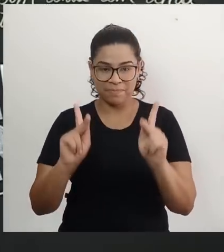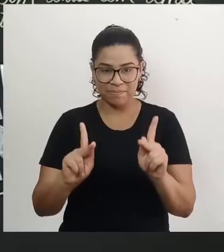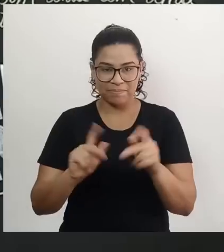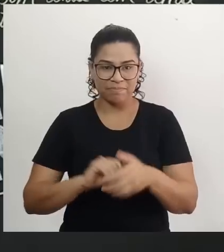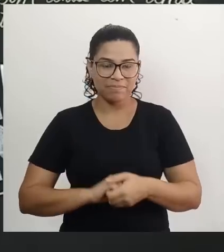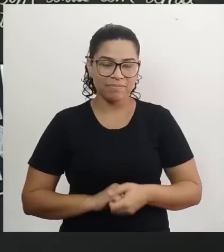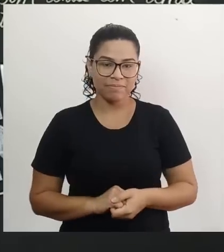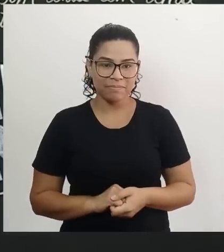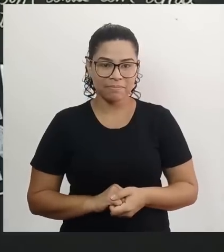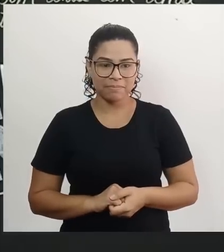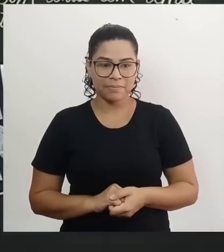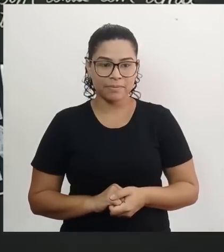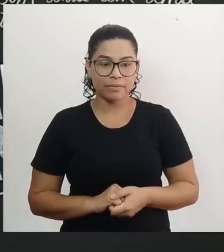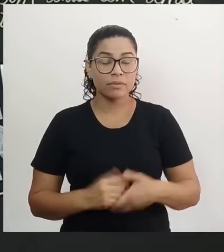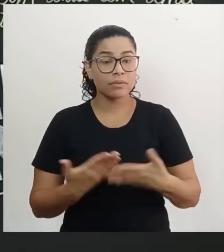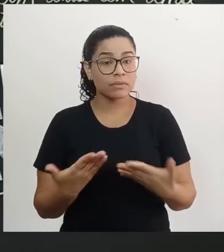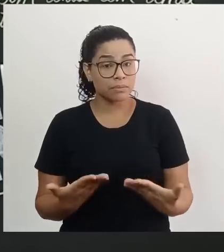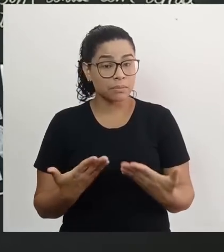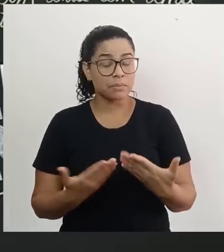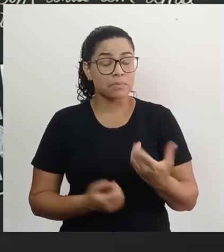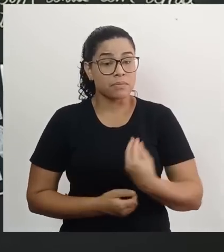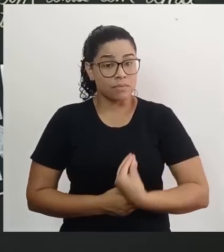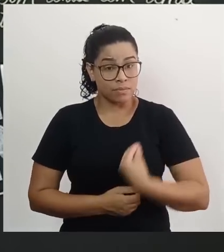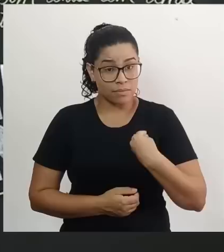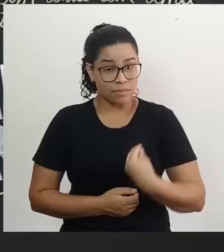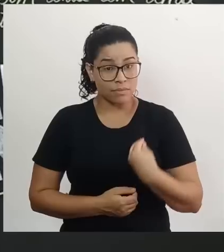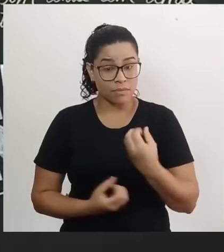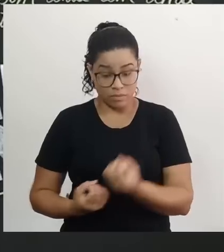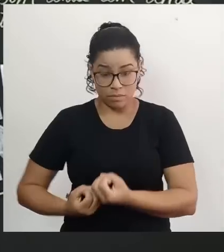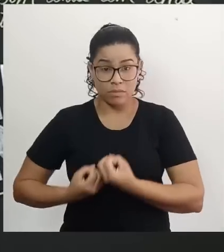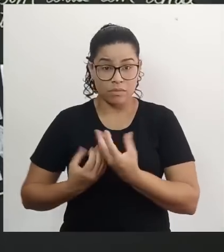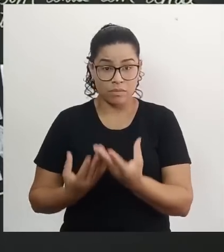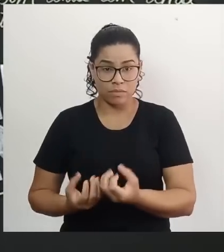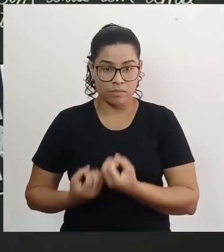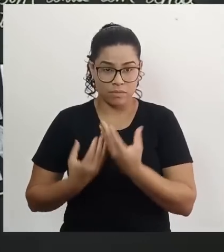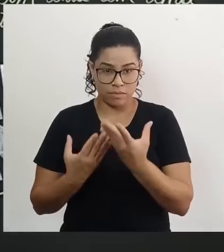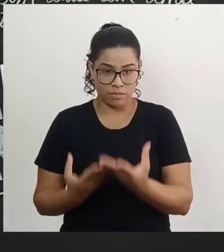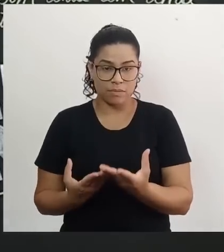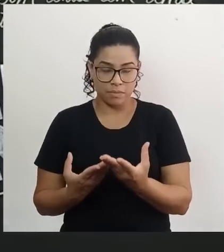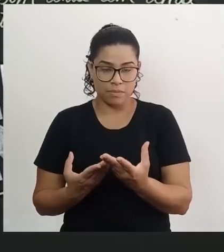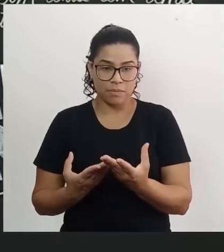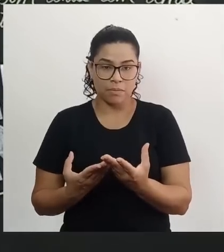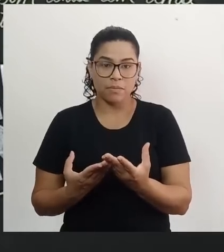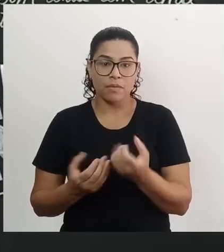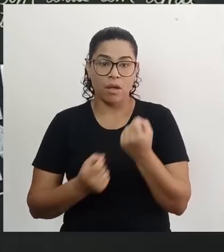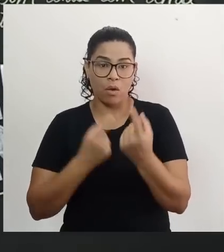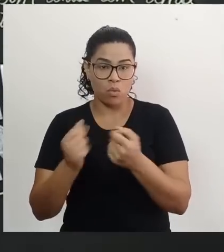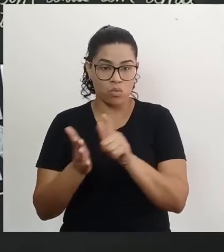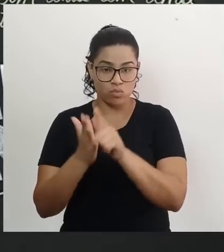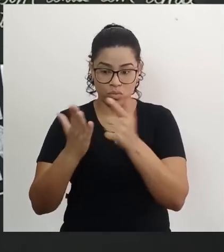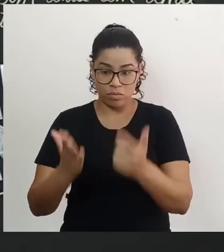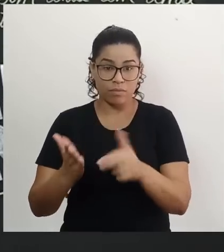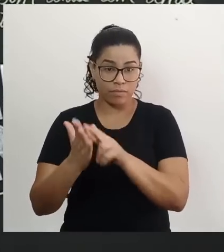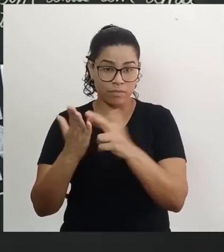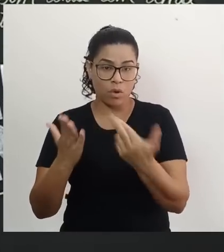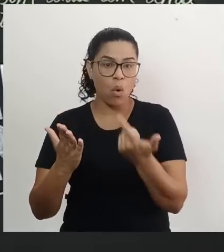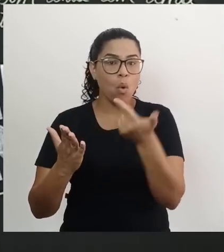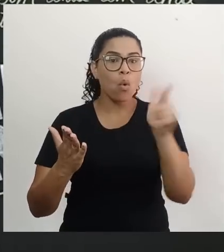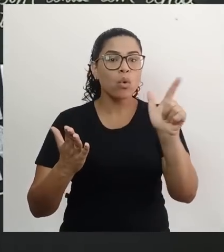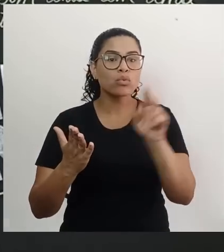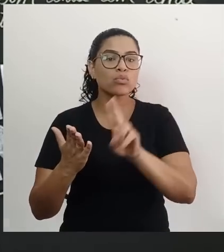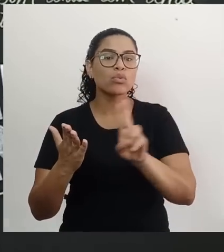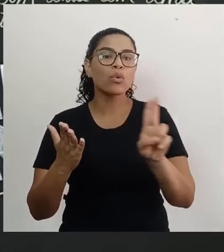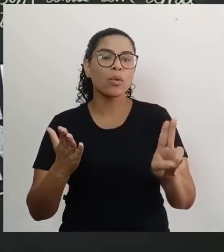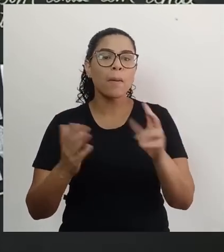ok? Bom, existem variações do editorial que são publicadas, no caso de jornais e de revistas, com outros nomes que